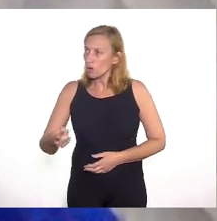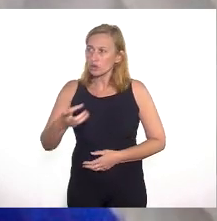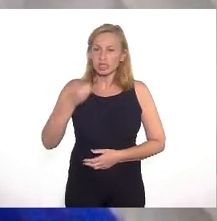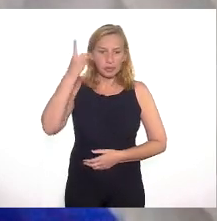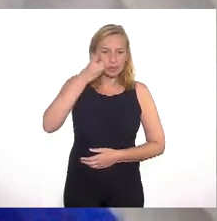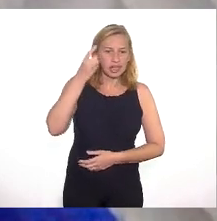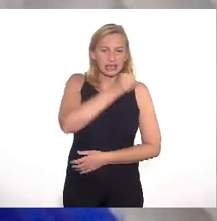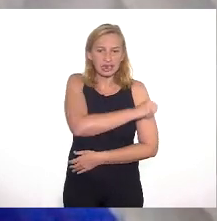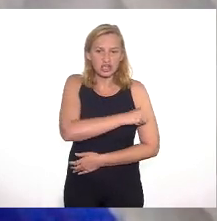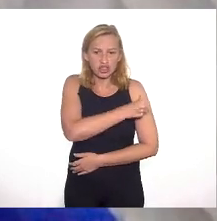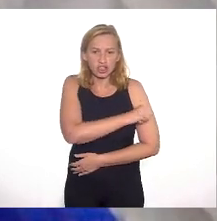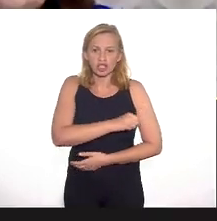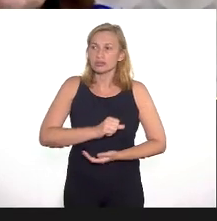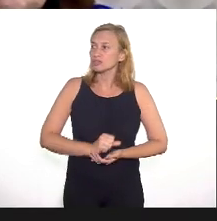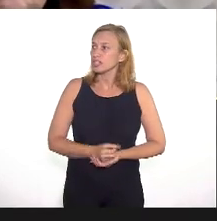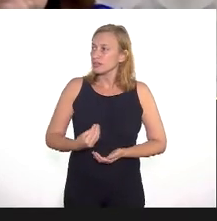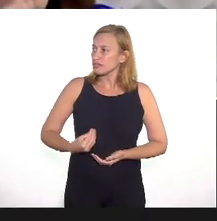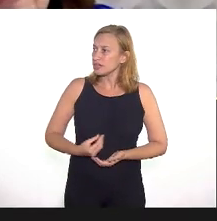enfermeira Rejane.